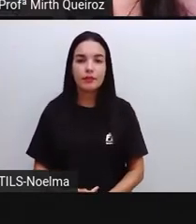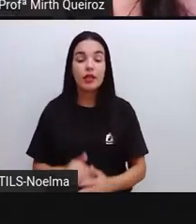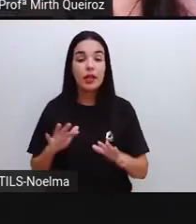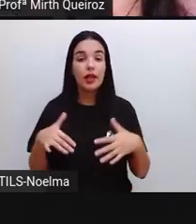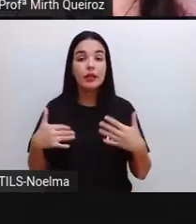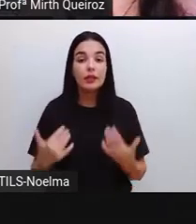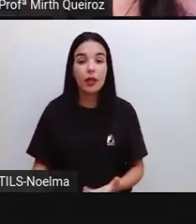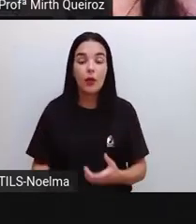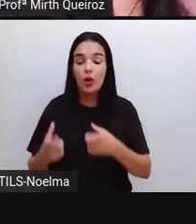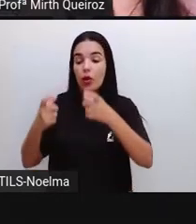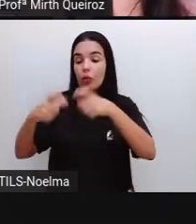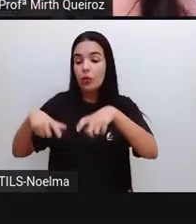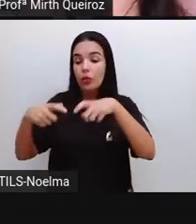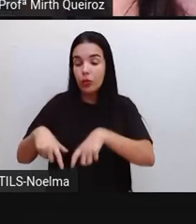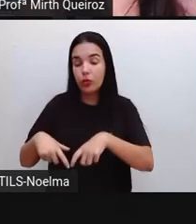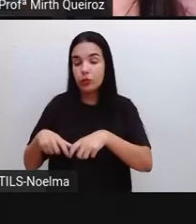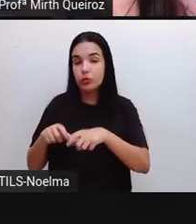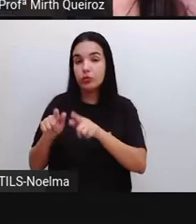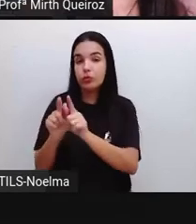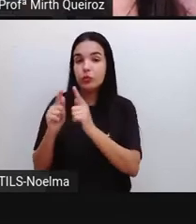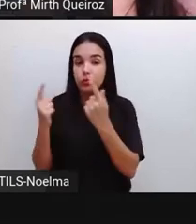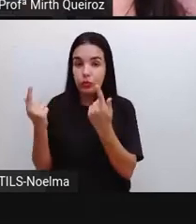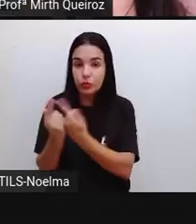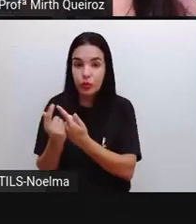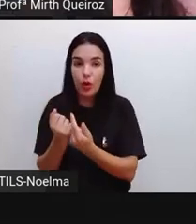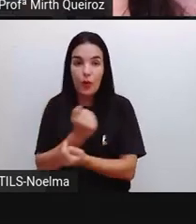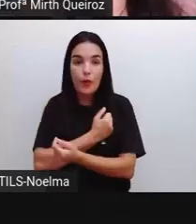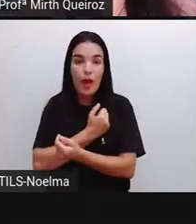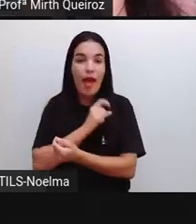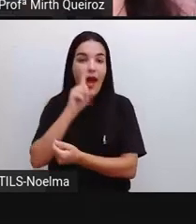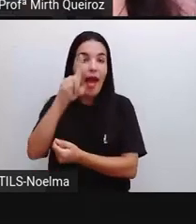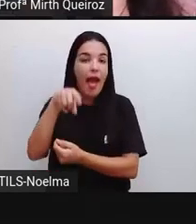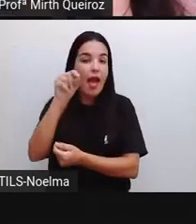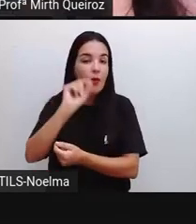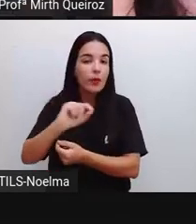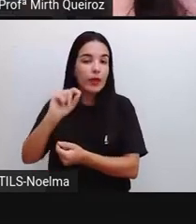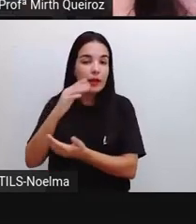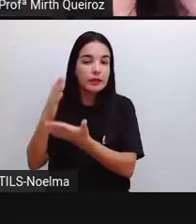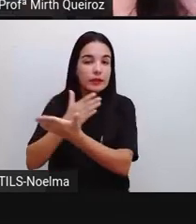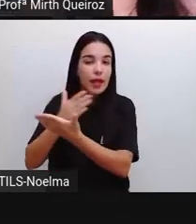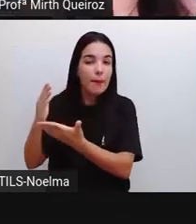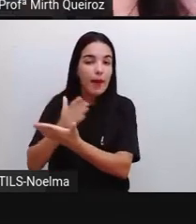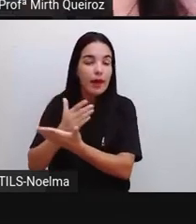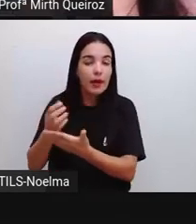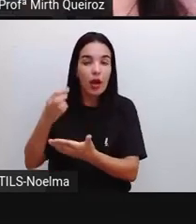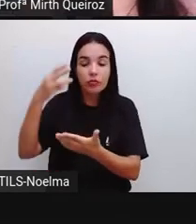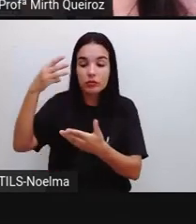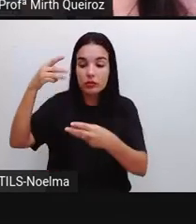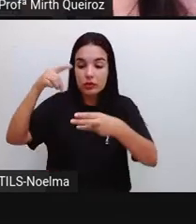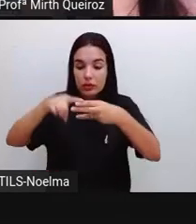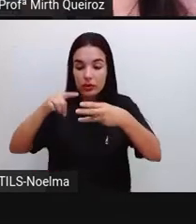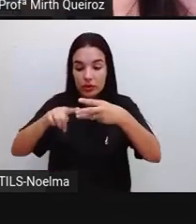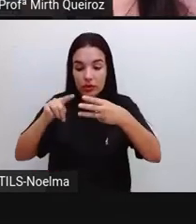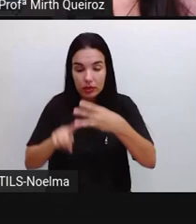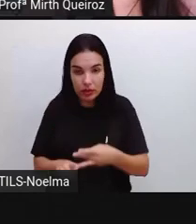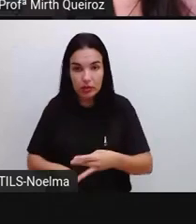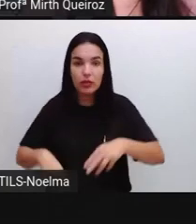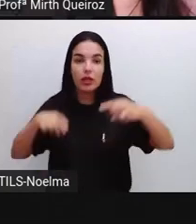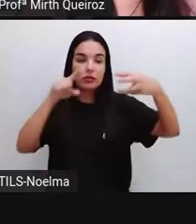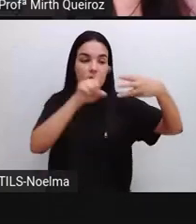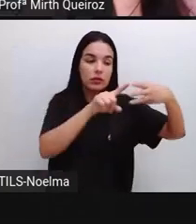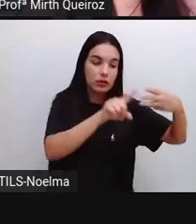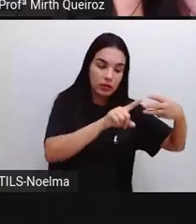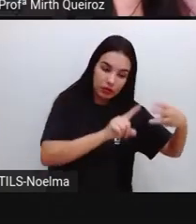e a classe de um número é determinada separando-o de três em três algarismos Como eu disse para vocês